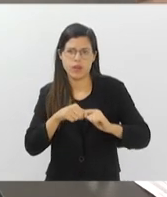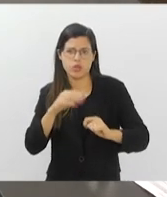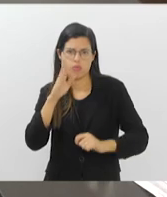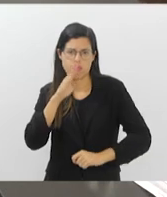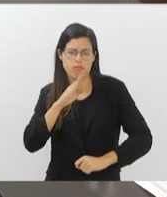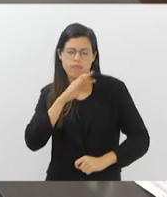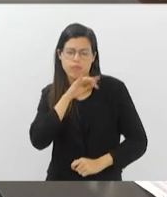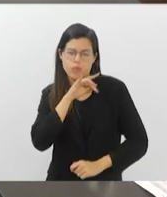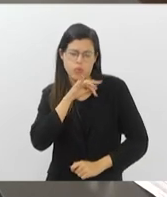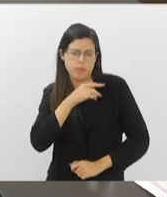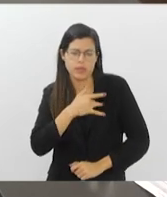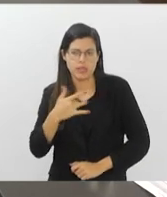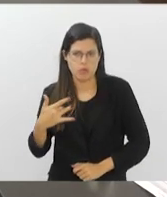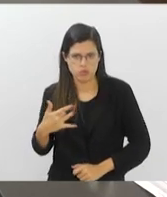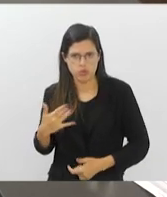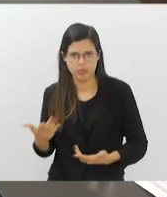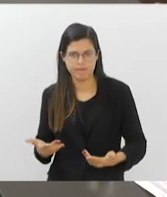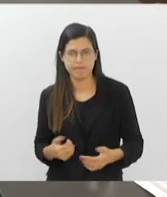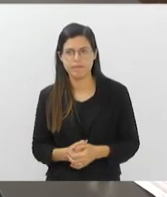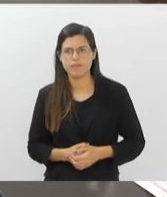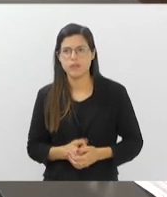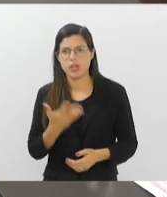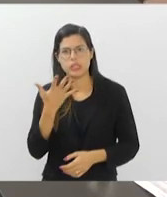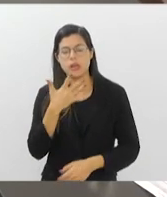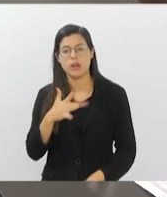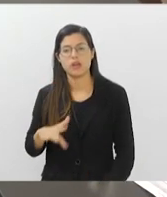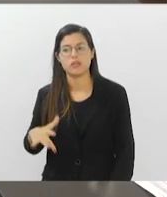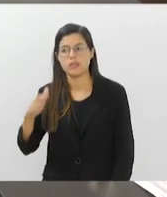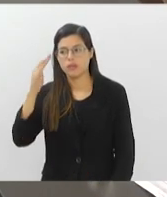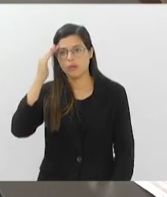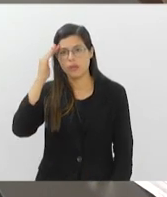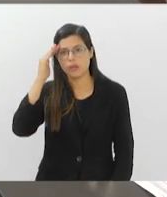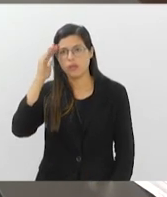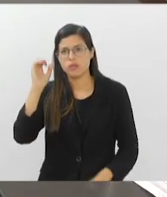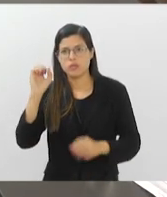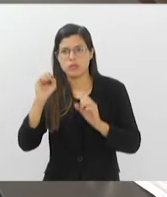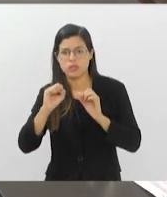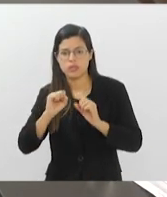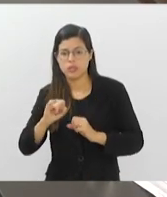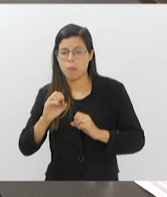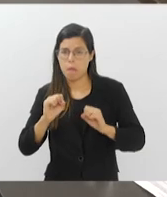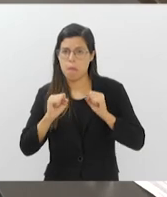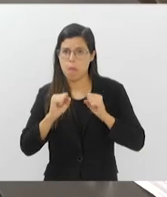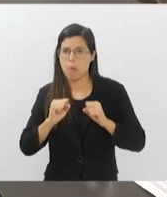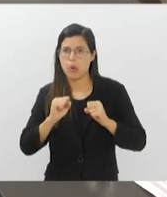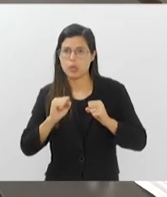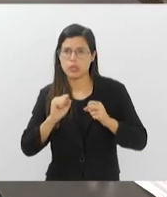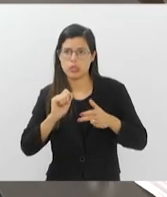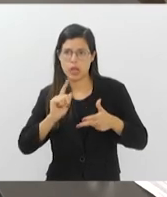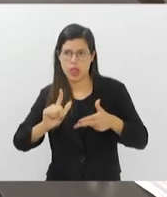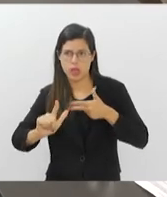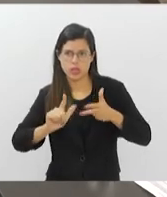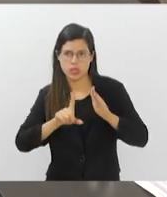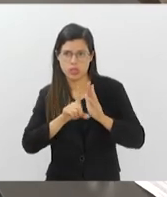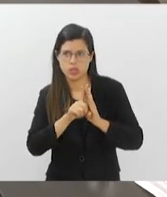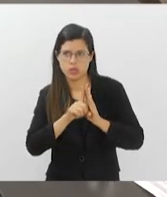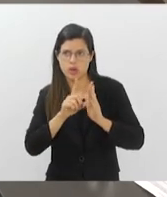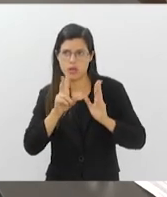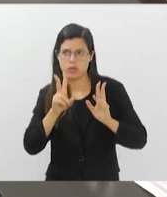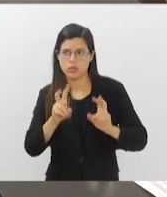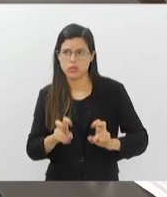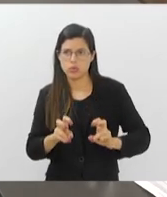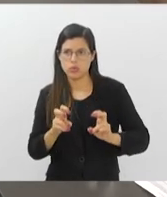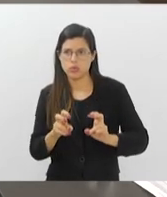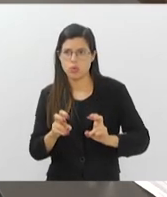crianças. Então, eu entendo que se a gente pode legislar sobre a merenda escolar em relação à questão